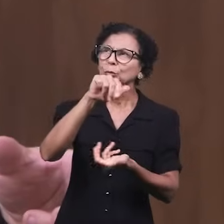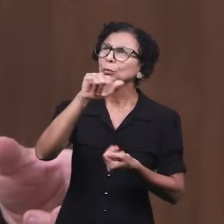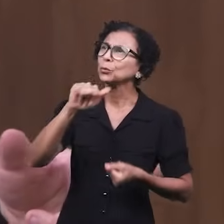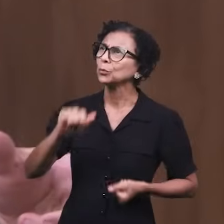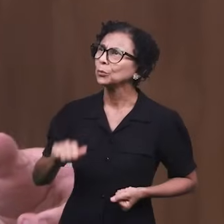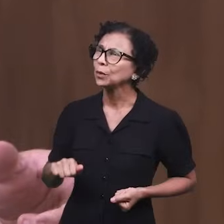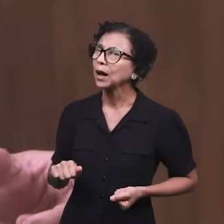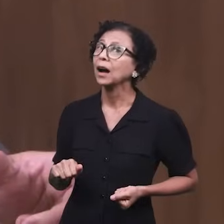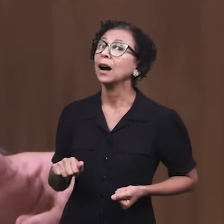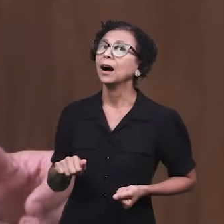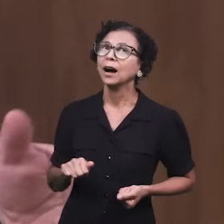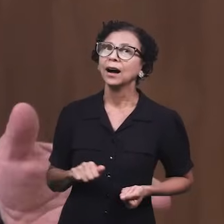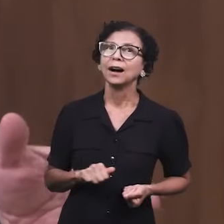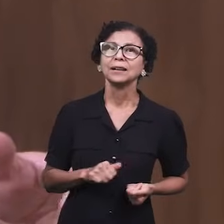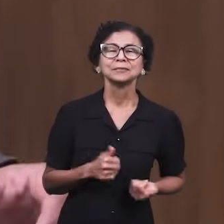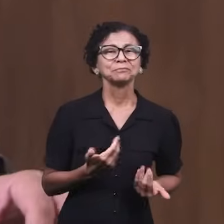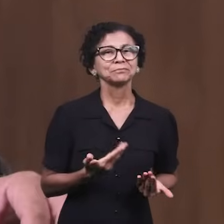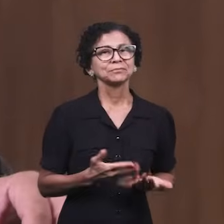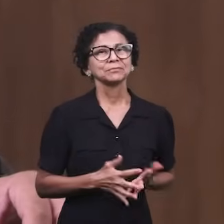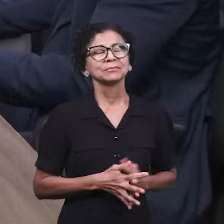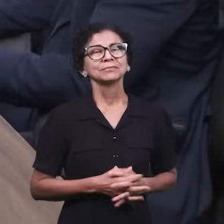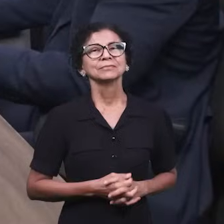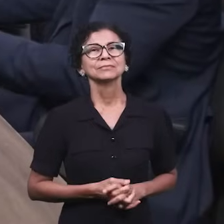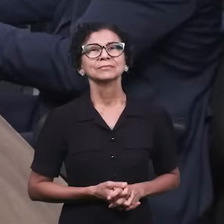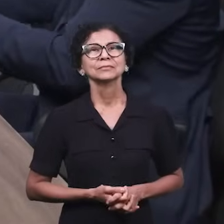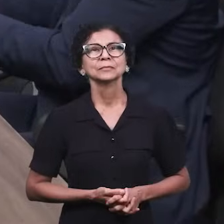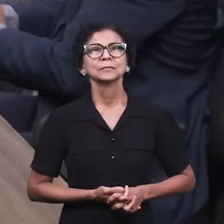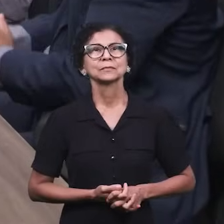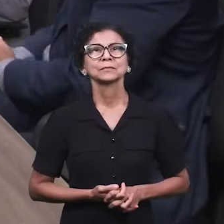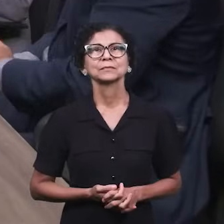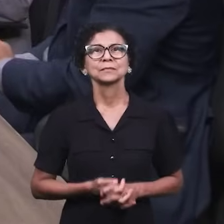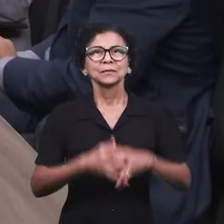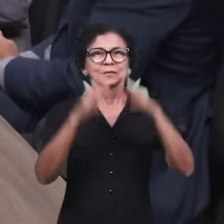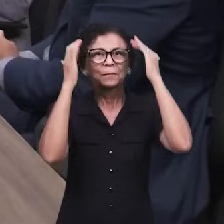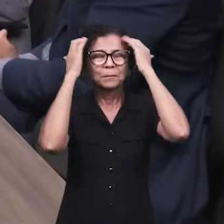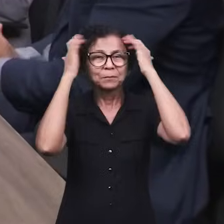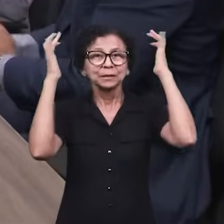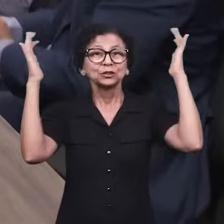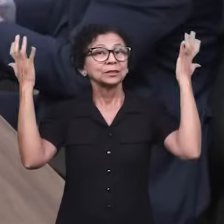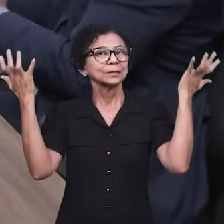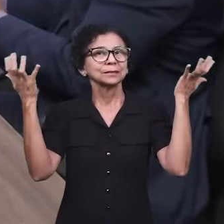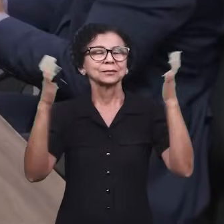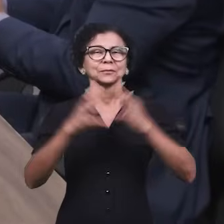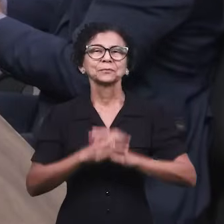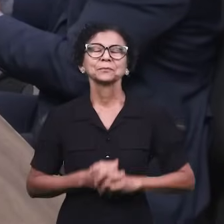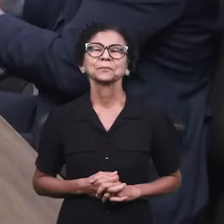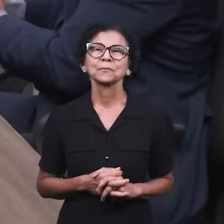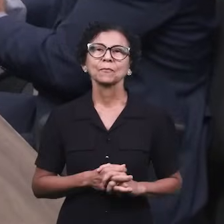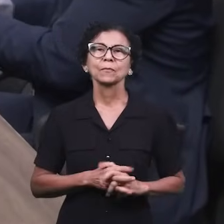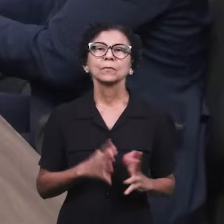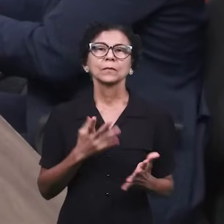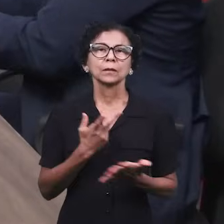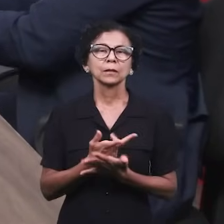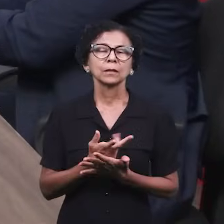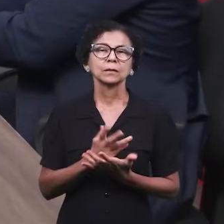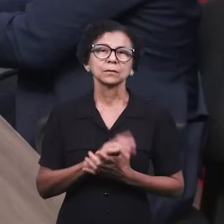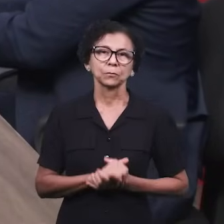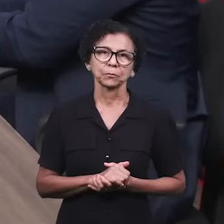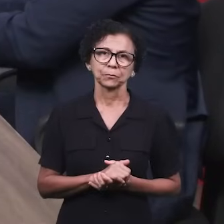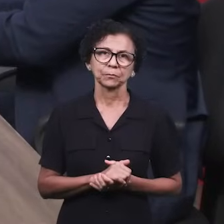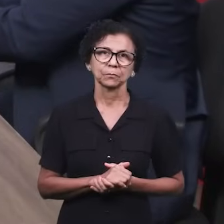planeta, né, Cleito? Vulcano, né? Vulcano, E você vê o que é a imaginação. Nesse aspecto, o que